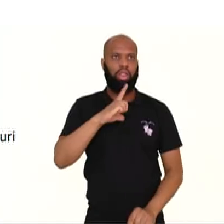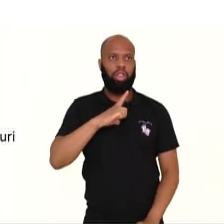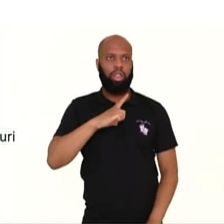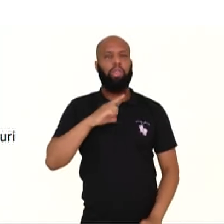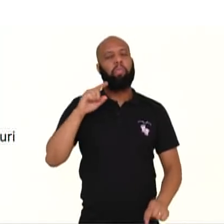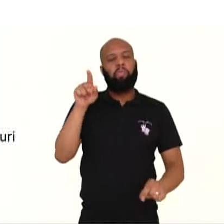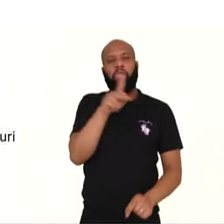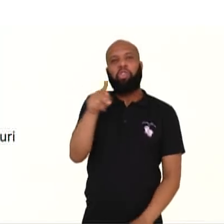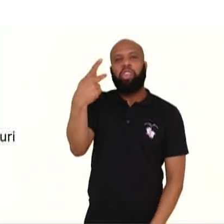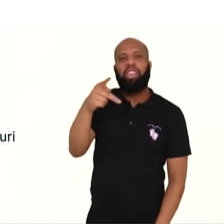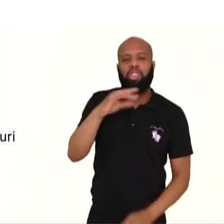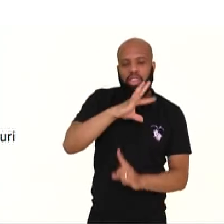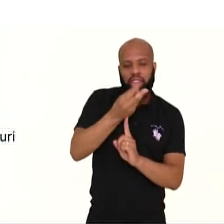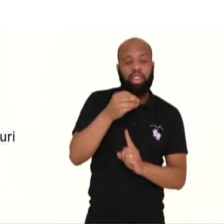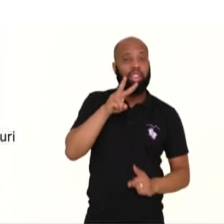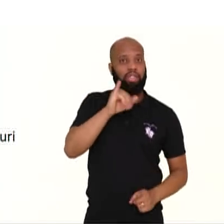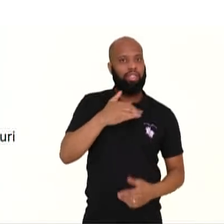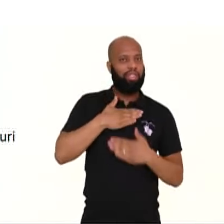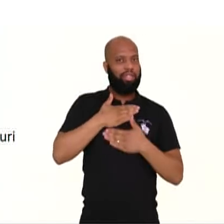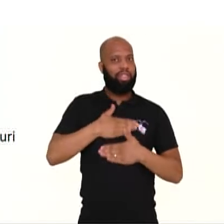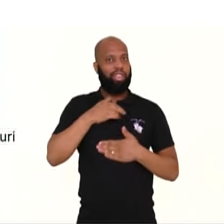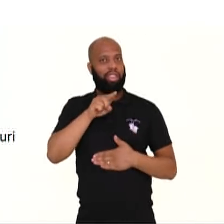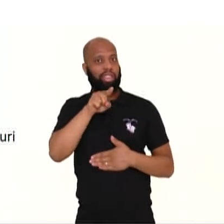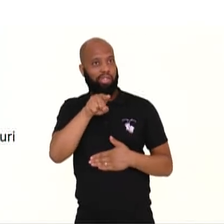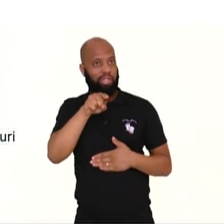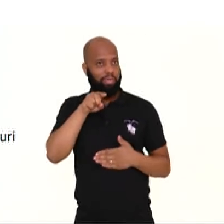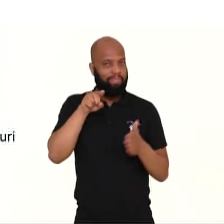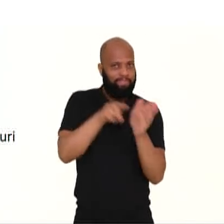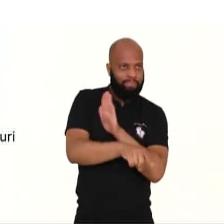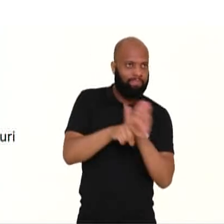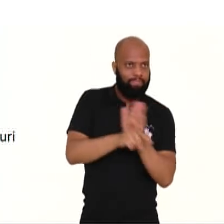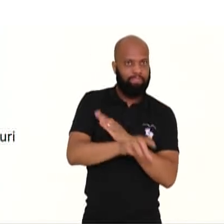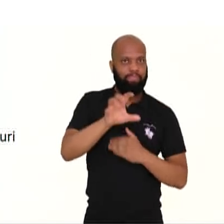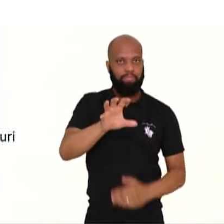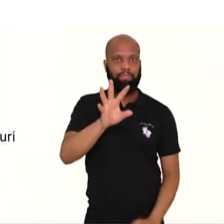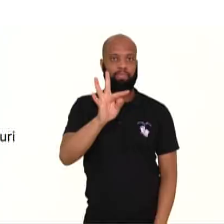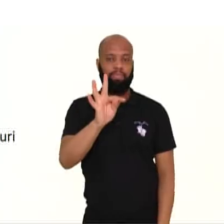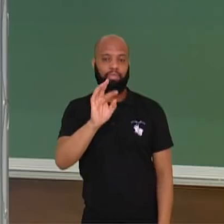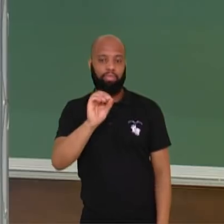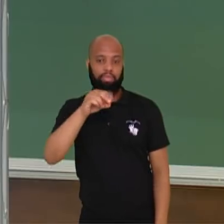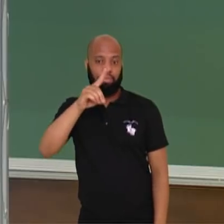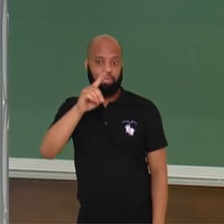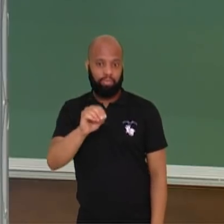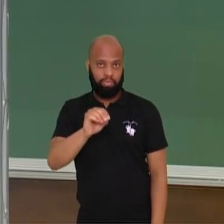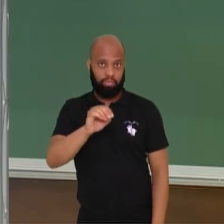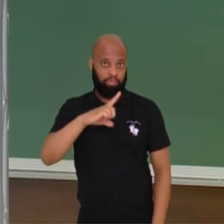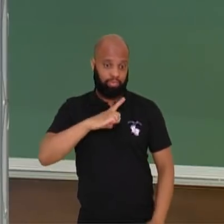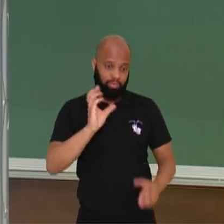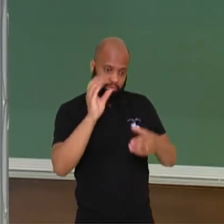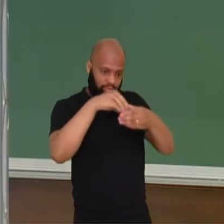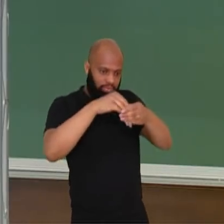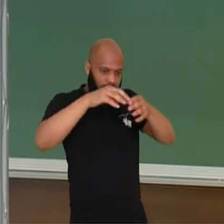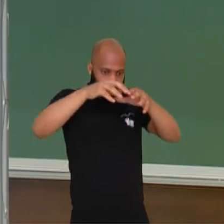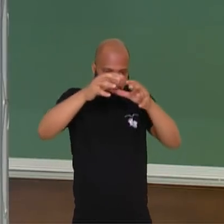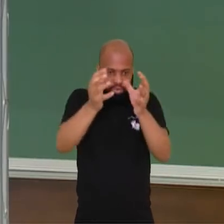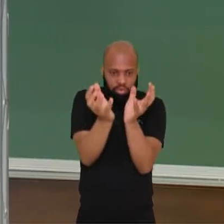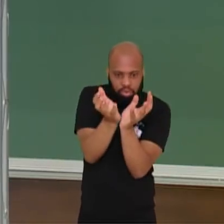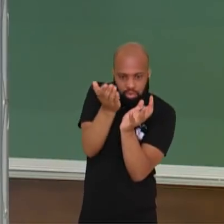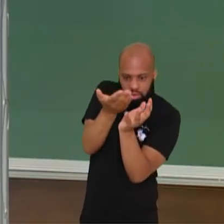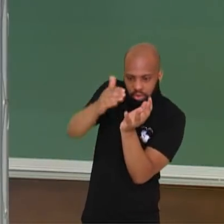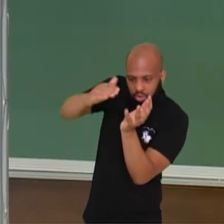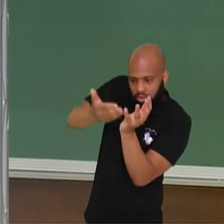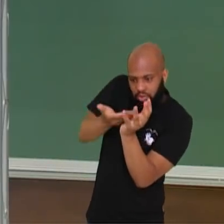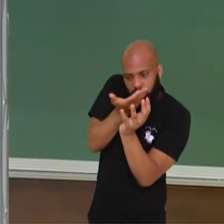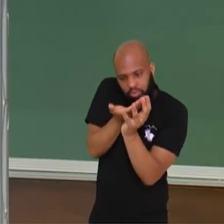perguntar isso para ele. O tondo, de rotondo, em italiano significa redondo, né? O fundo dessa taça, dessa copa, que é redondo,